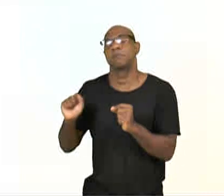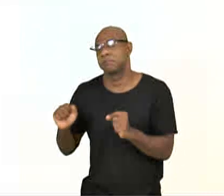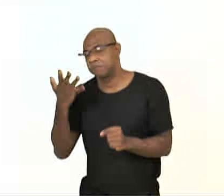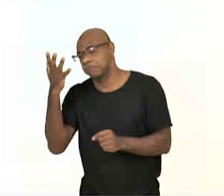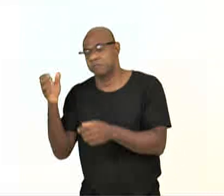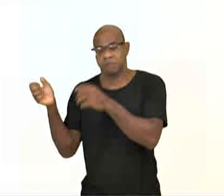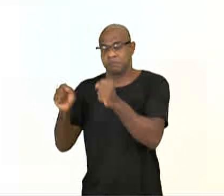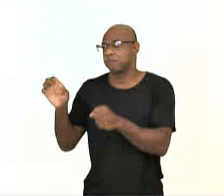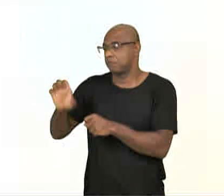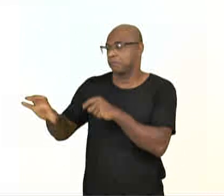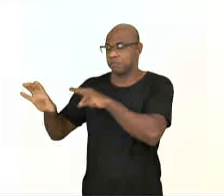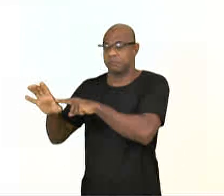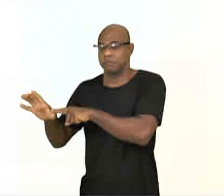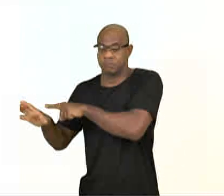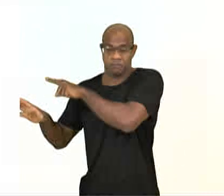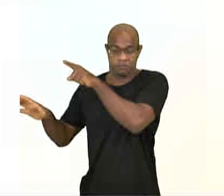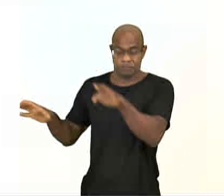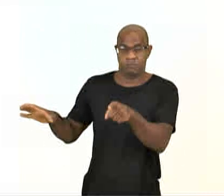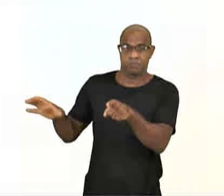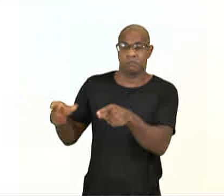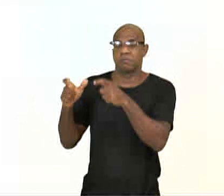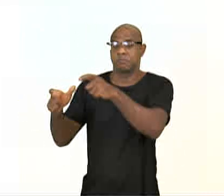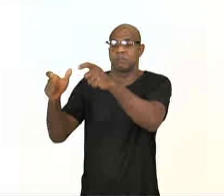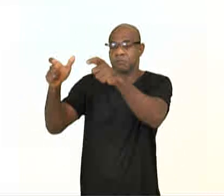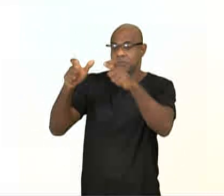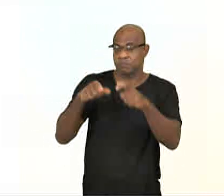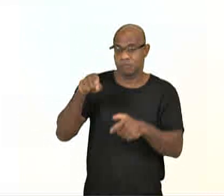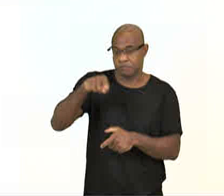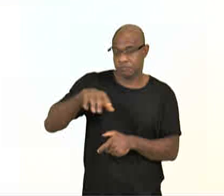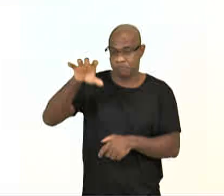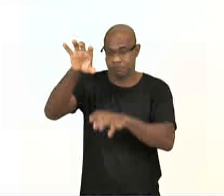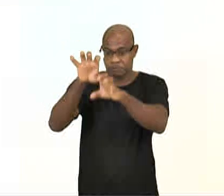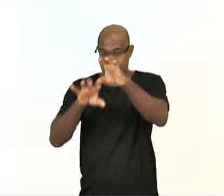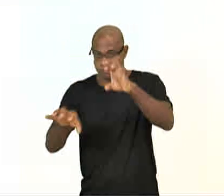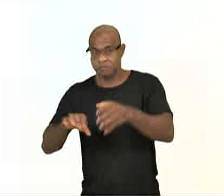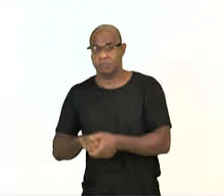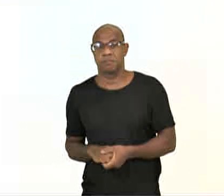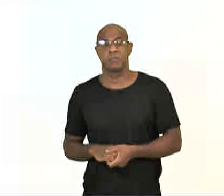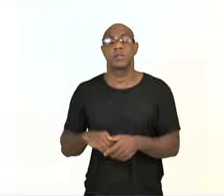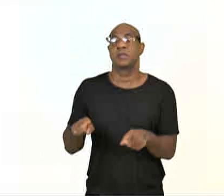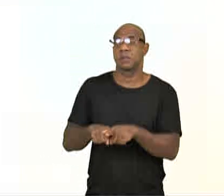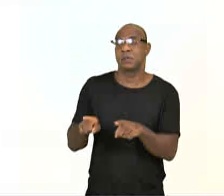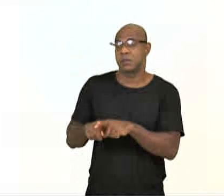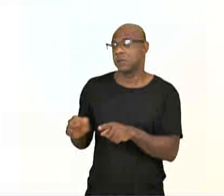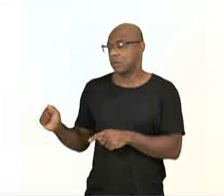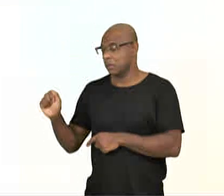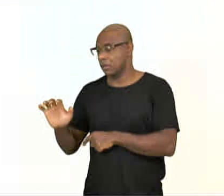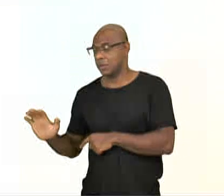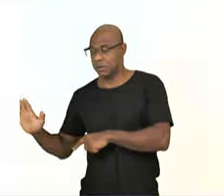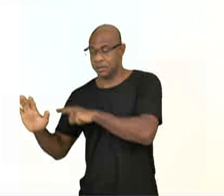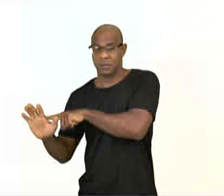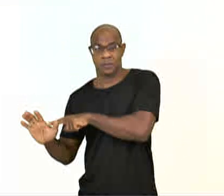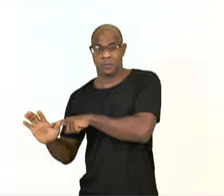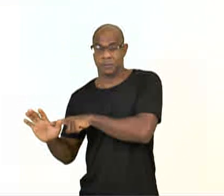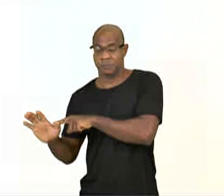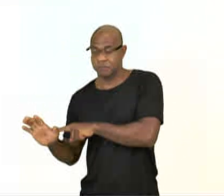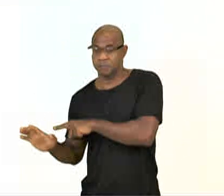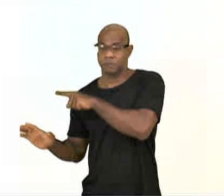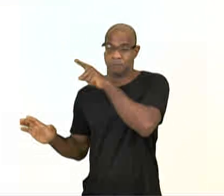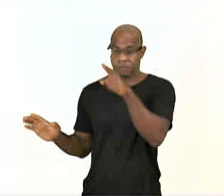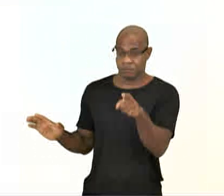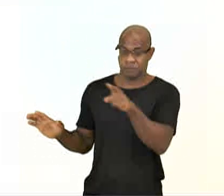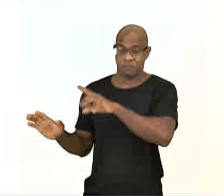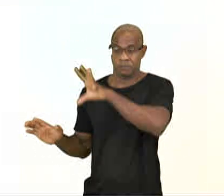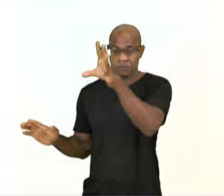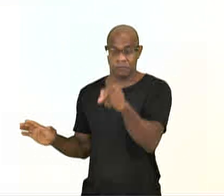potências europeias a outras regiões, sobretudo os continentes asiáticos e africanos. O continente